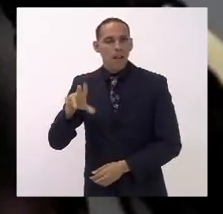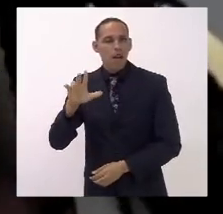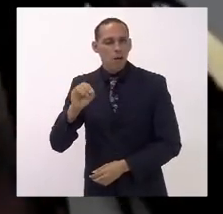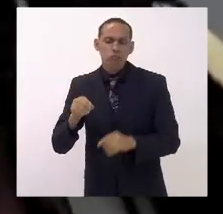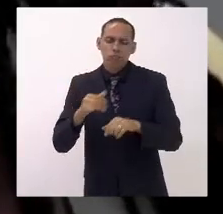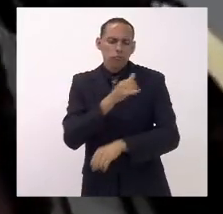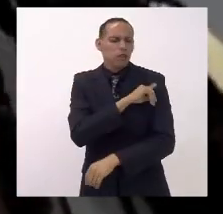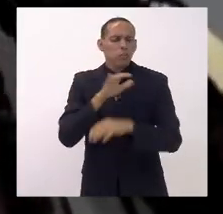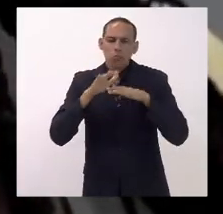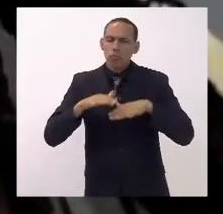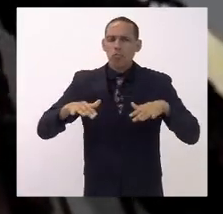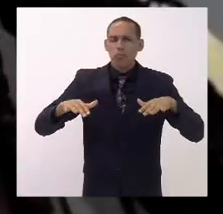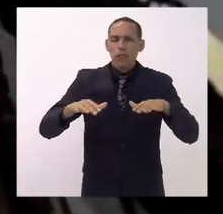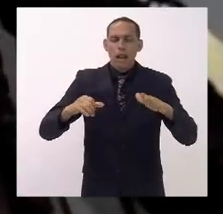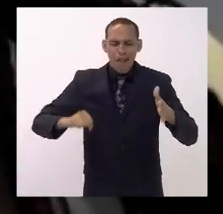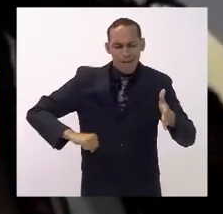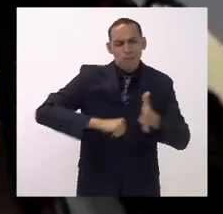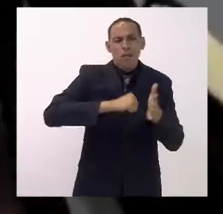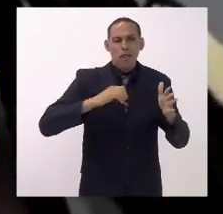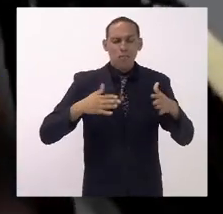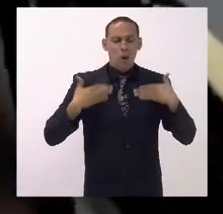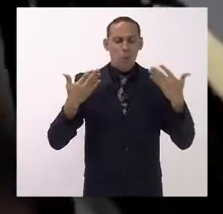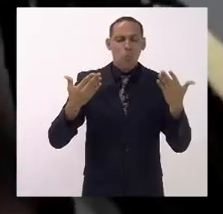de Janeiro, que foi impactado